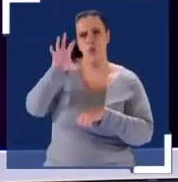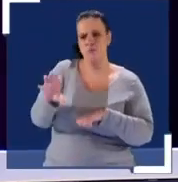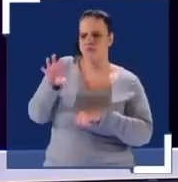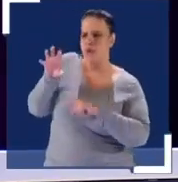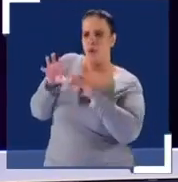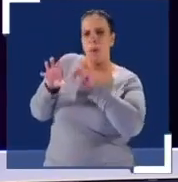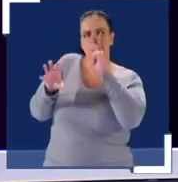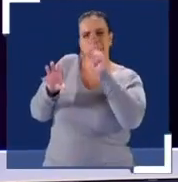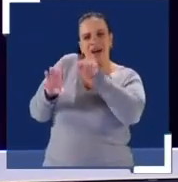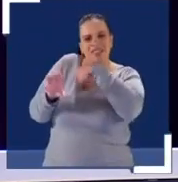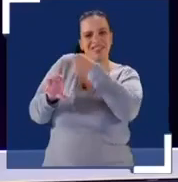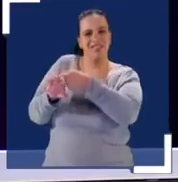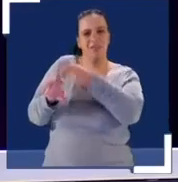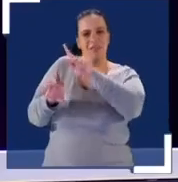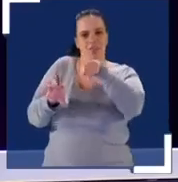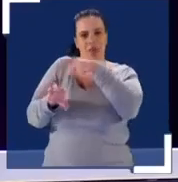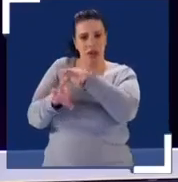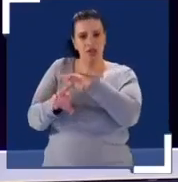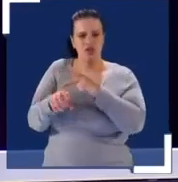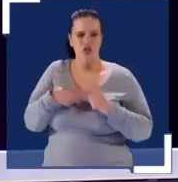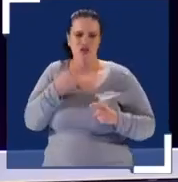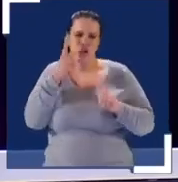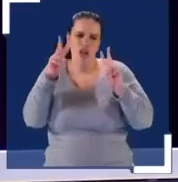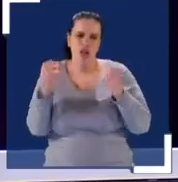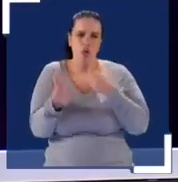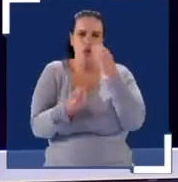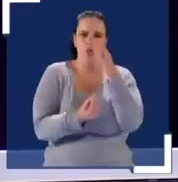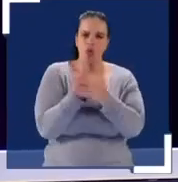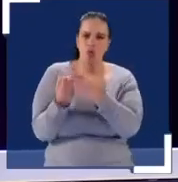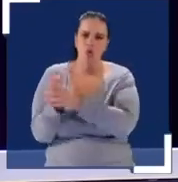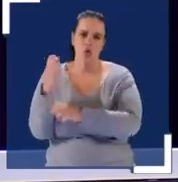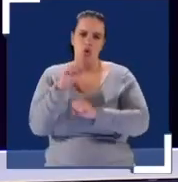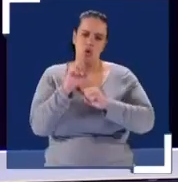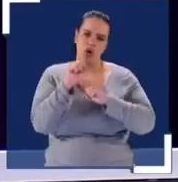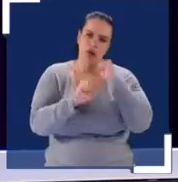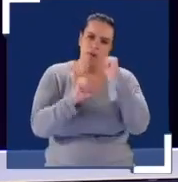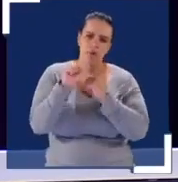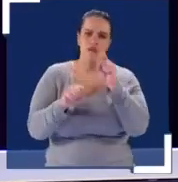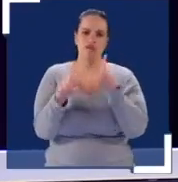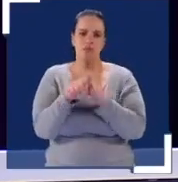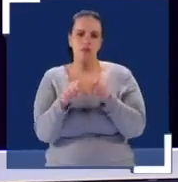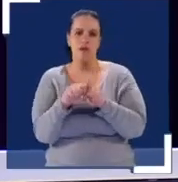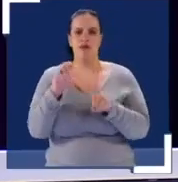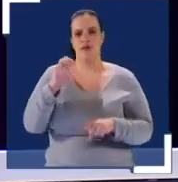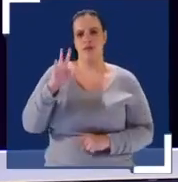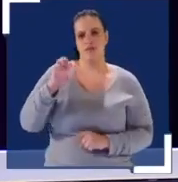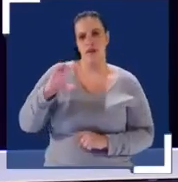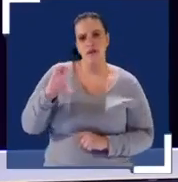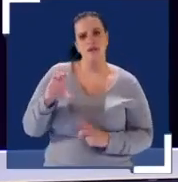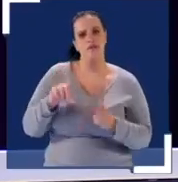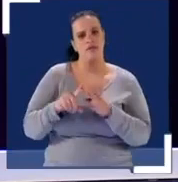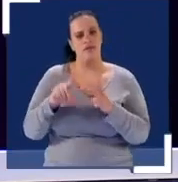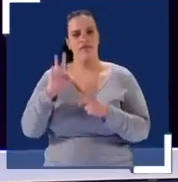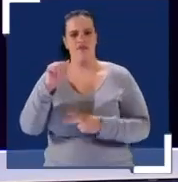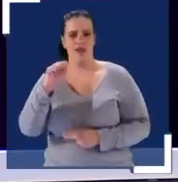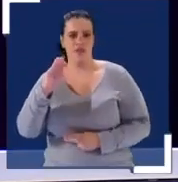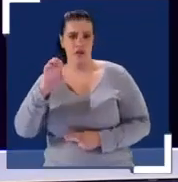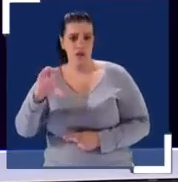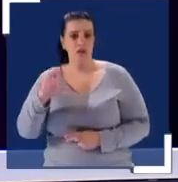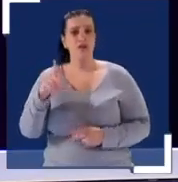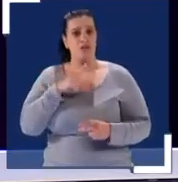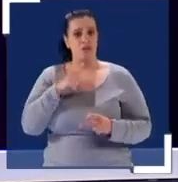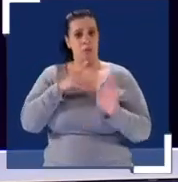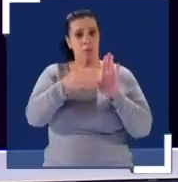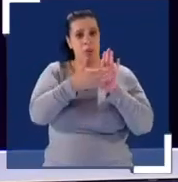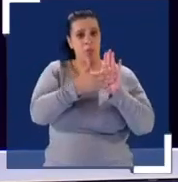Falei há pouco da abertura de empresas rapidamente, das aberturas de ETECs e FATECs, do projeto que está na Assembleia para que os alunos pudessem ter